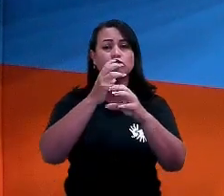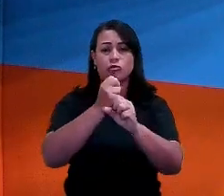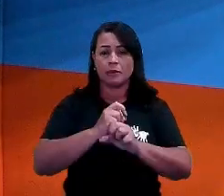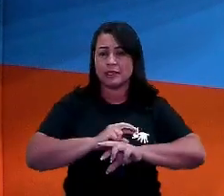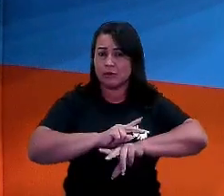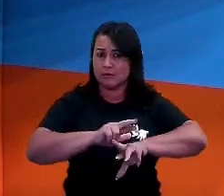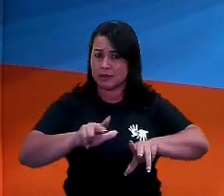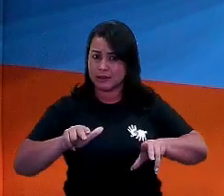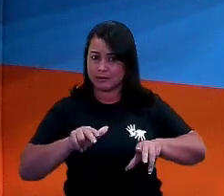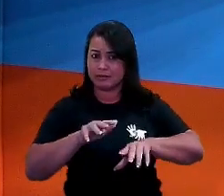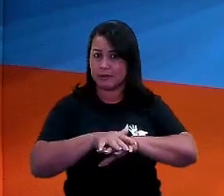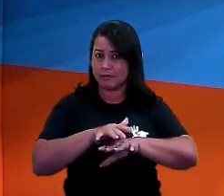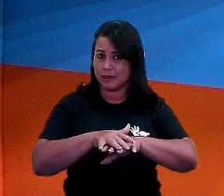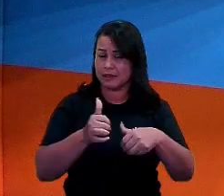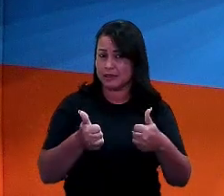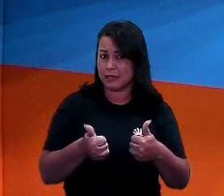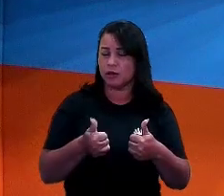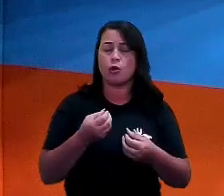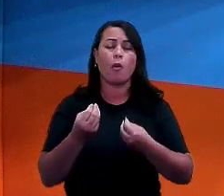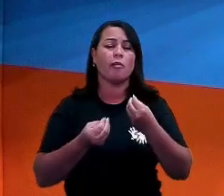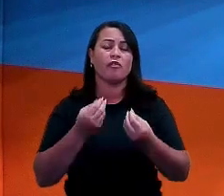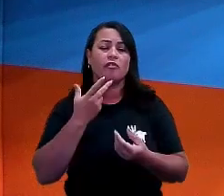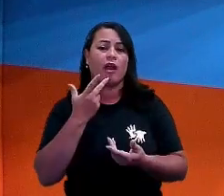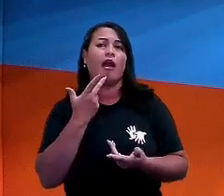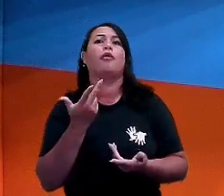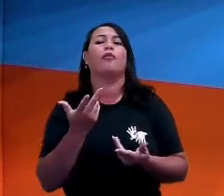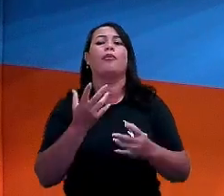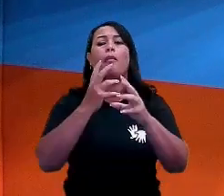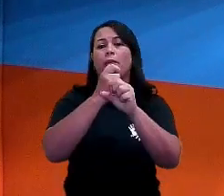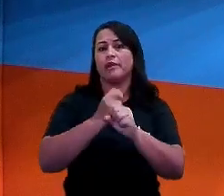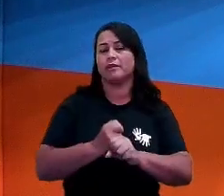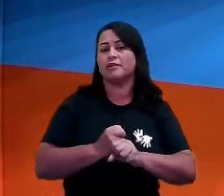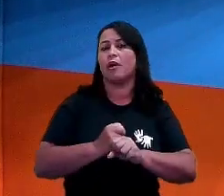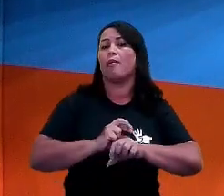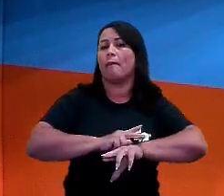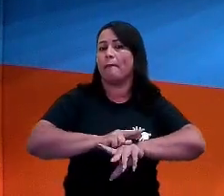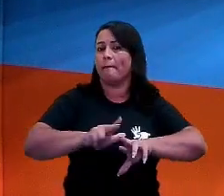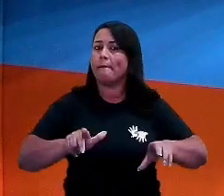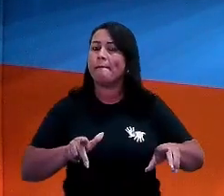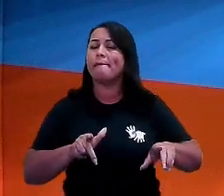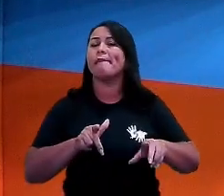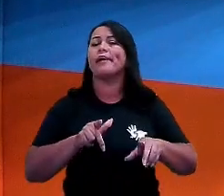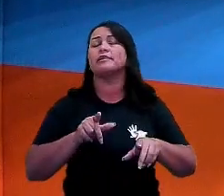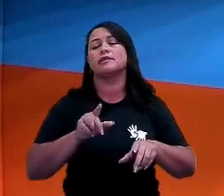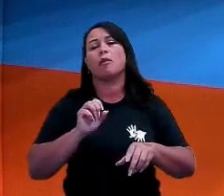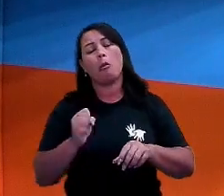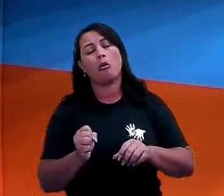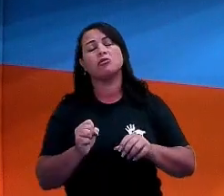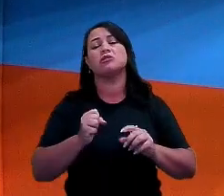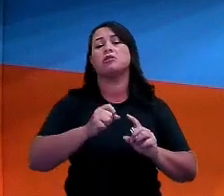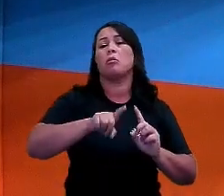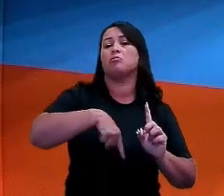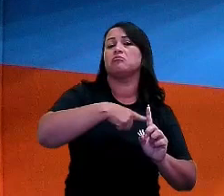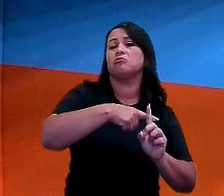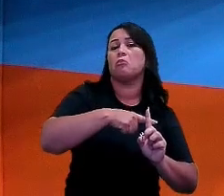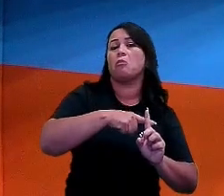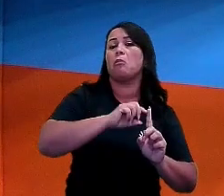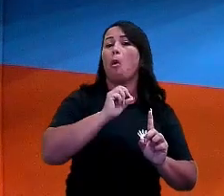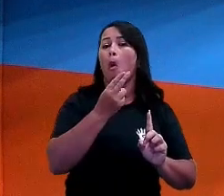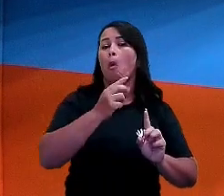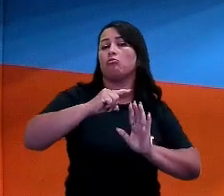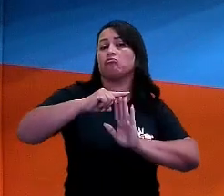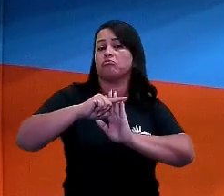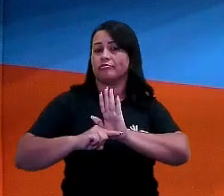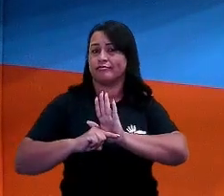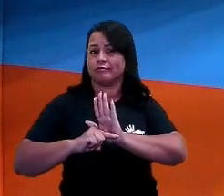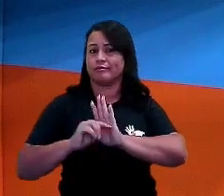básica, tá certo? Quando eu digo operação básica, eu estou querendo dizer ou um probleminha de adição ou um probleminha de